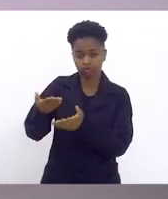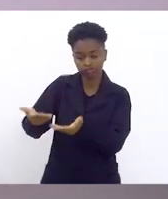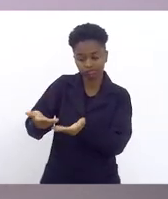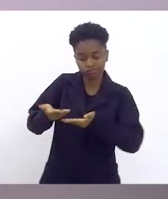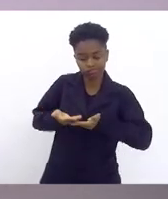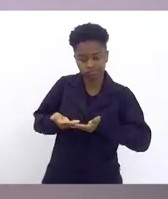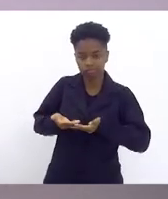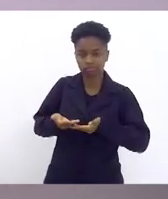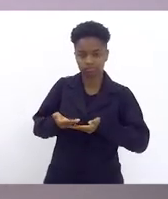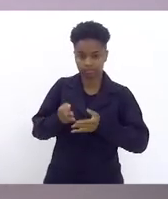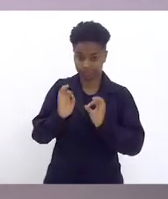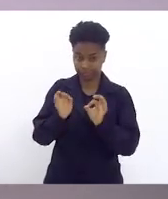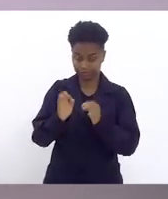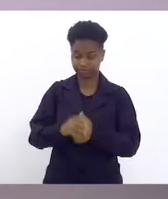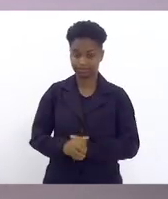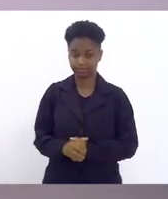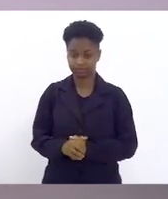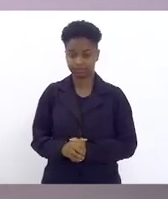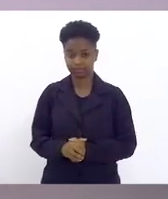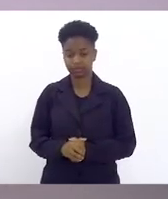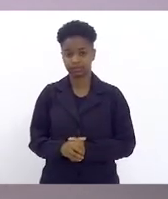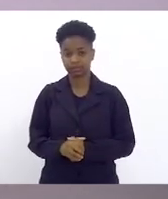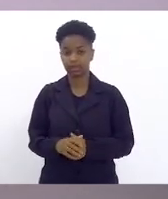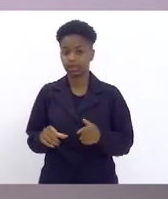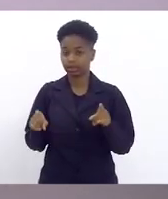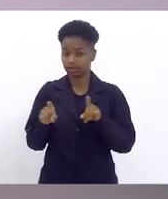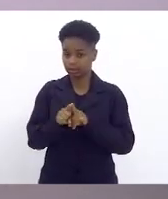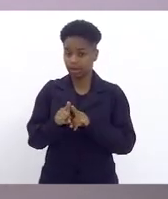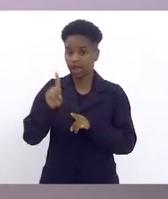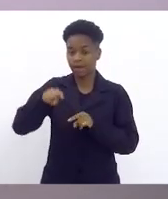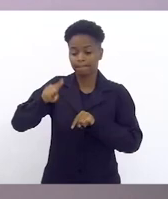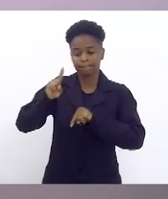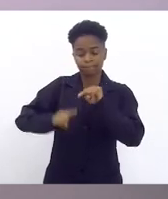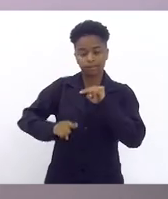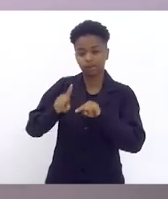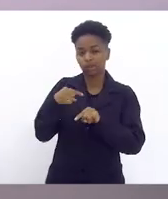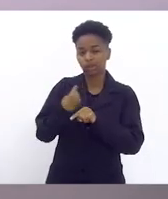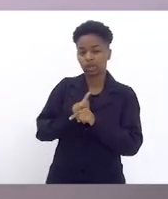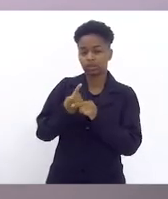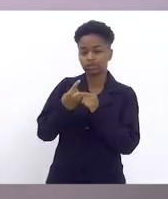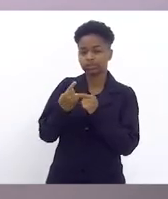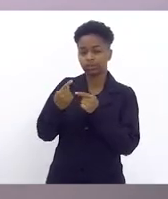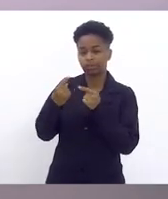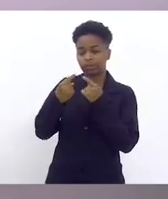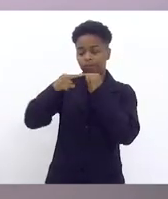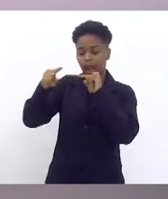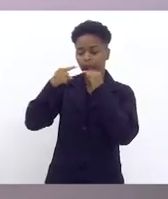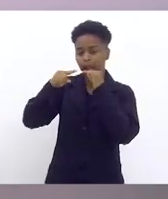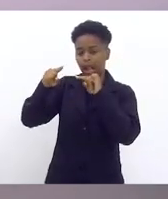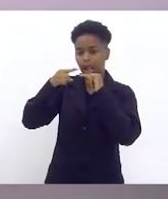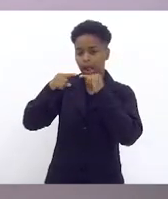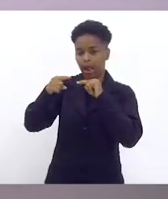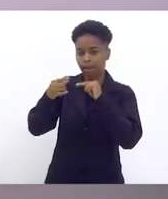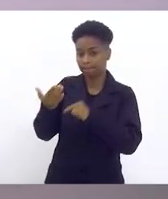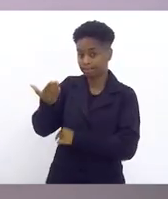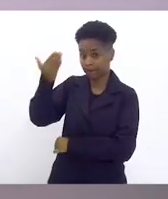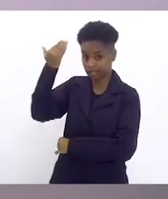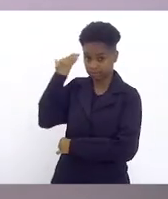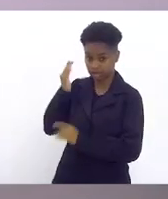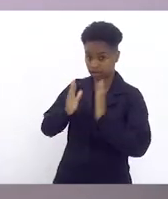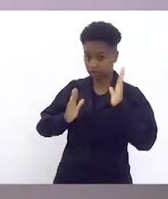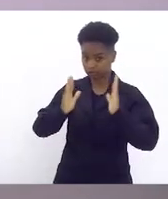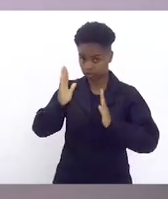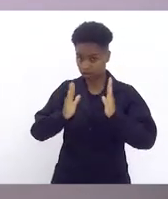casa né ele era inclusive objeto de questionamento feito na legislatura passada